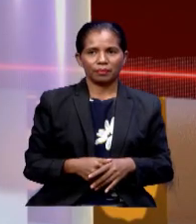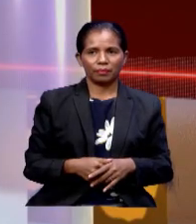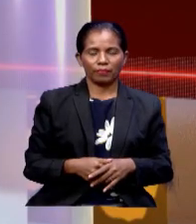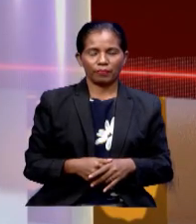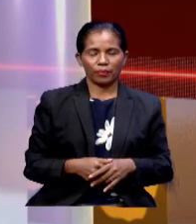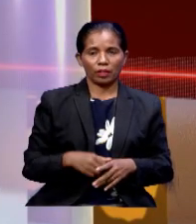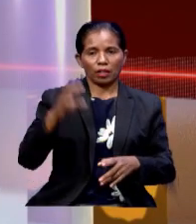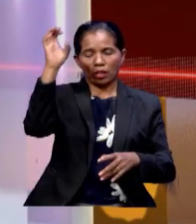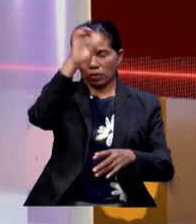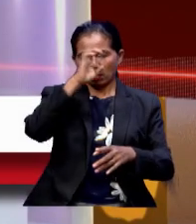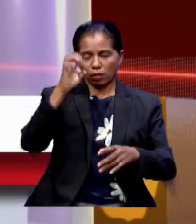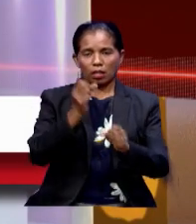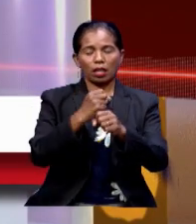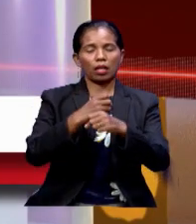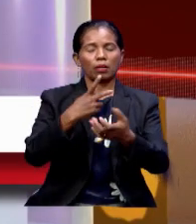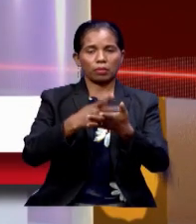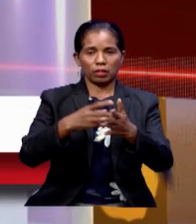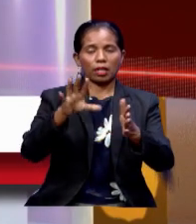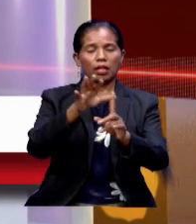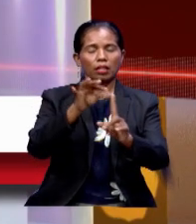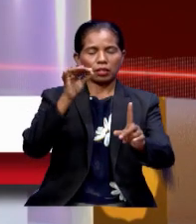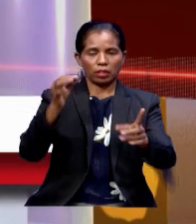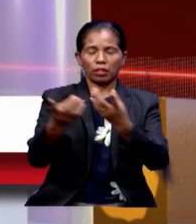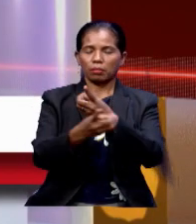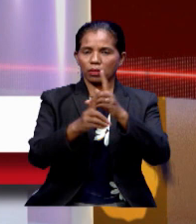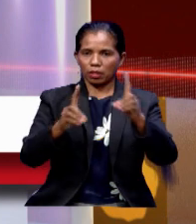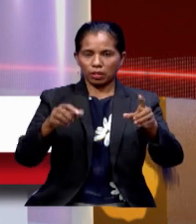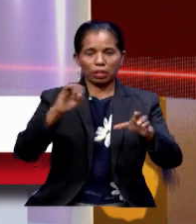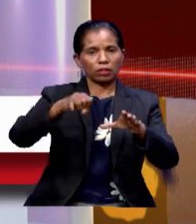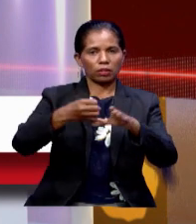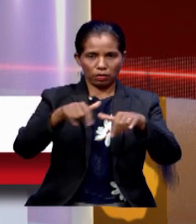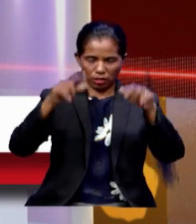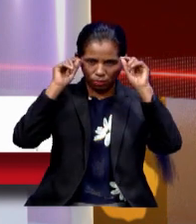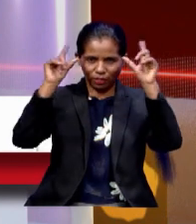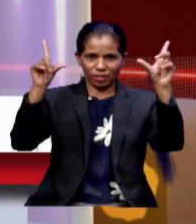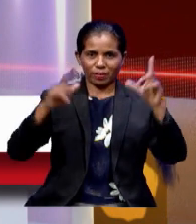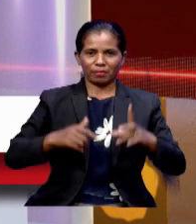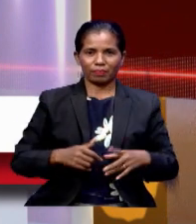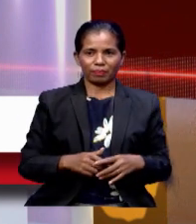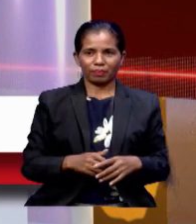União Europeia lança projeto para eleição democrática na inclusão em Timor-Leste.